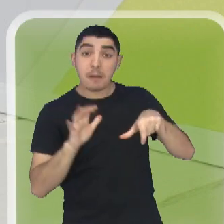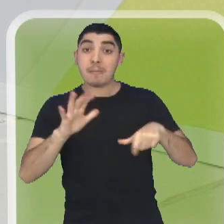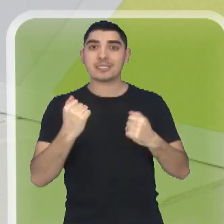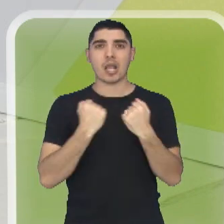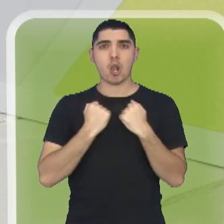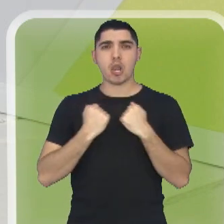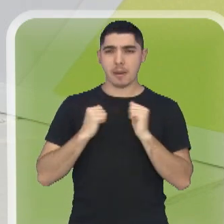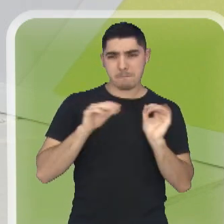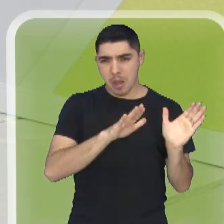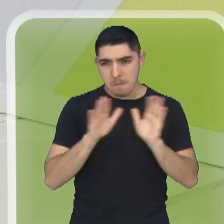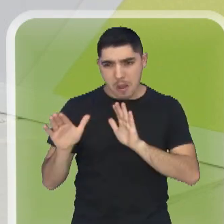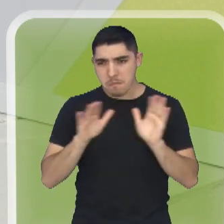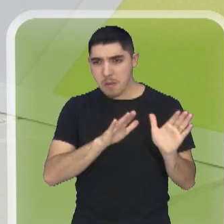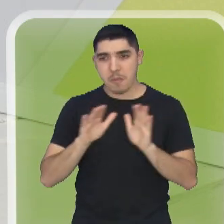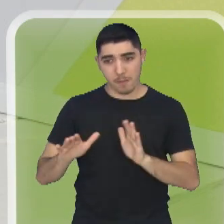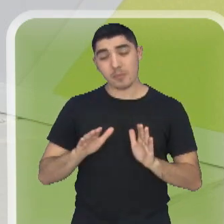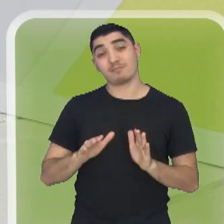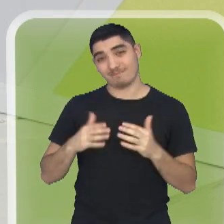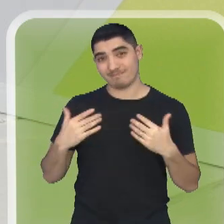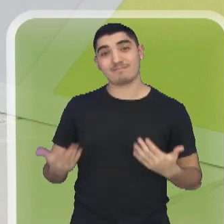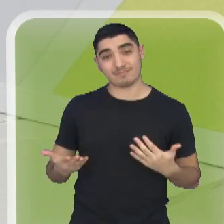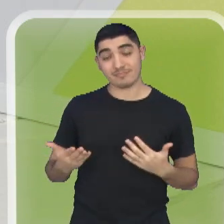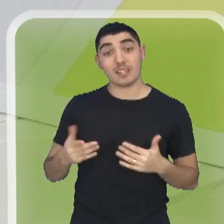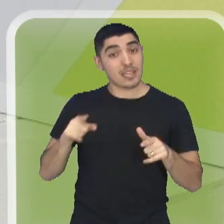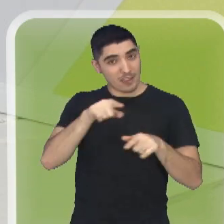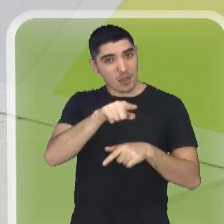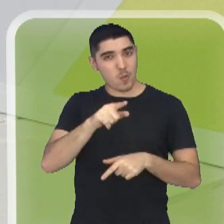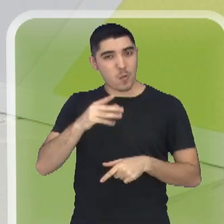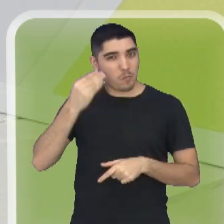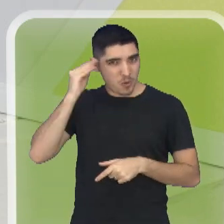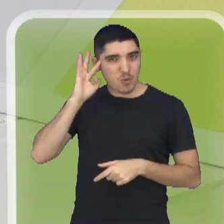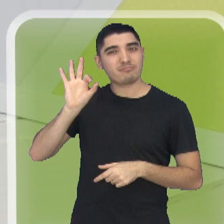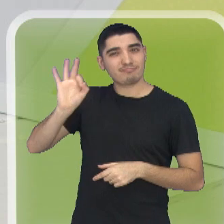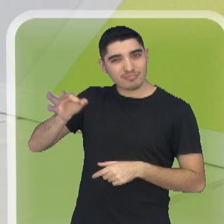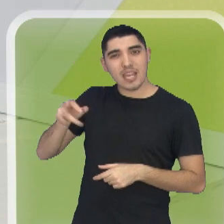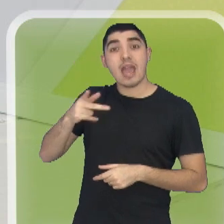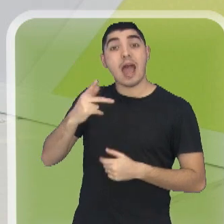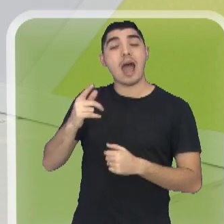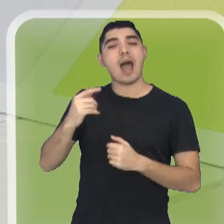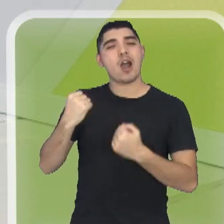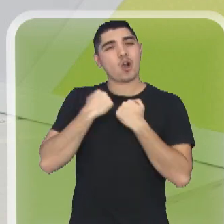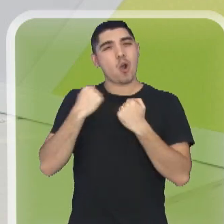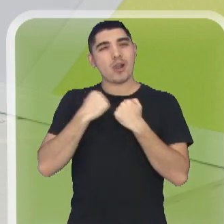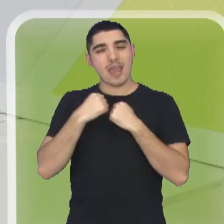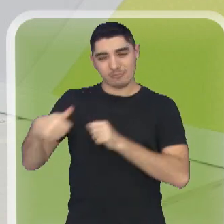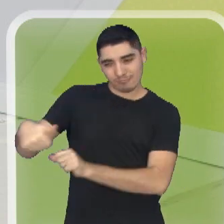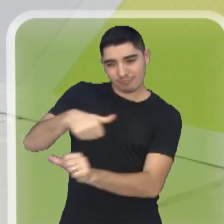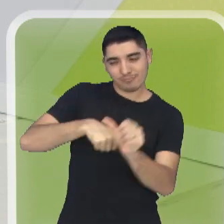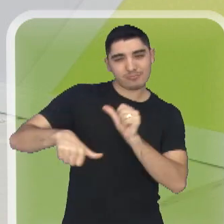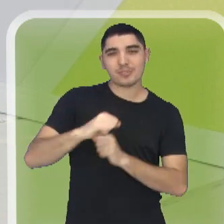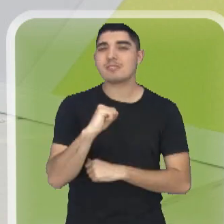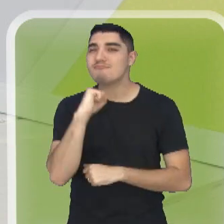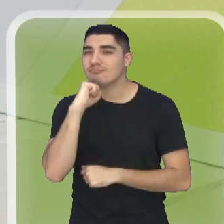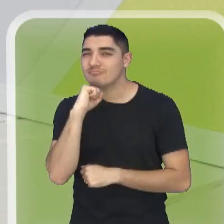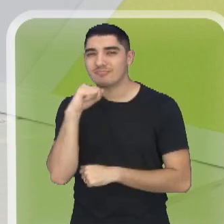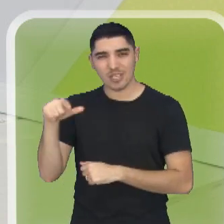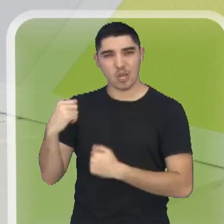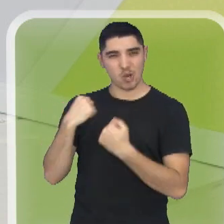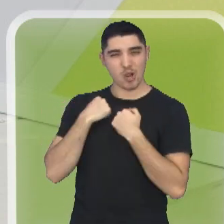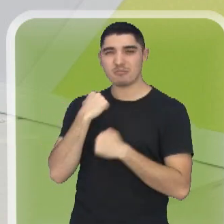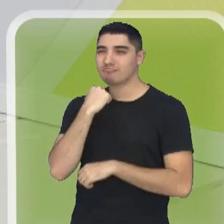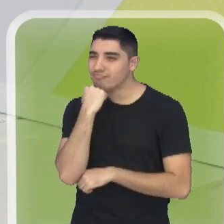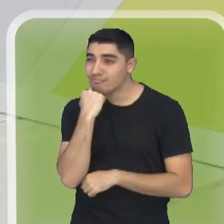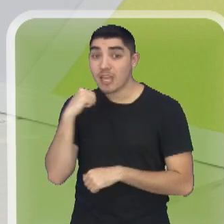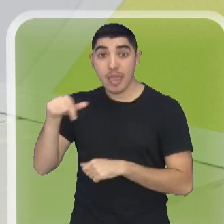atuação das suas goleiras, né? Como você bem lembrou, foi a goleira reserva que acabou defendendo o pênalti. Isso no futsal é muito comum, né? Às vezes um goleiro entra, um goleiro é